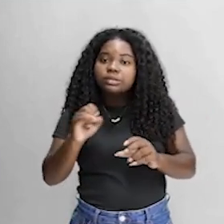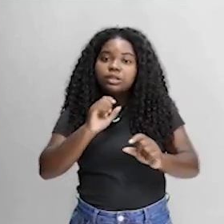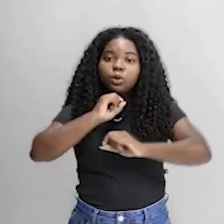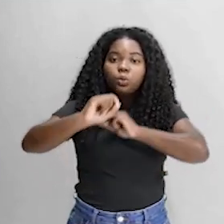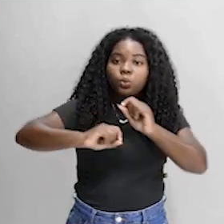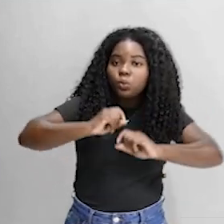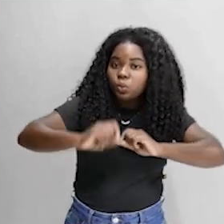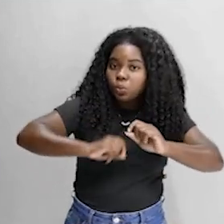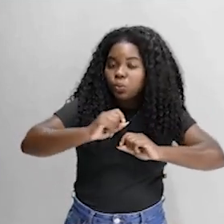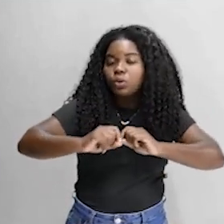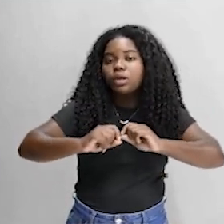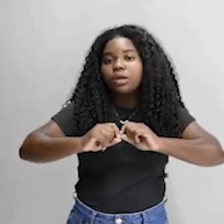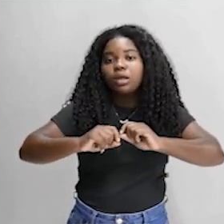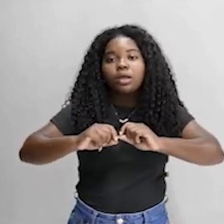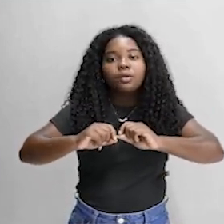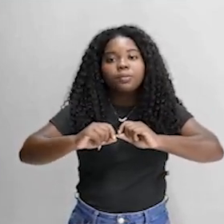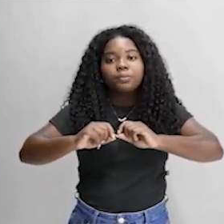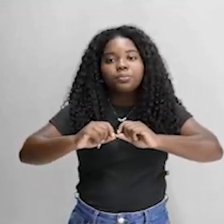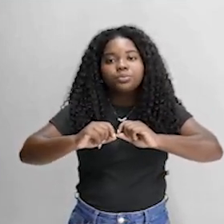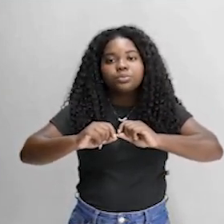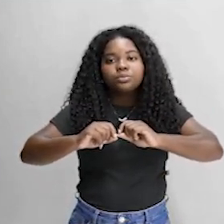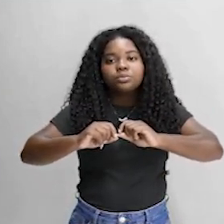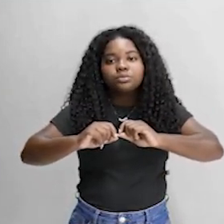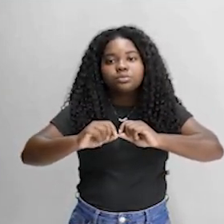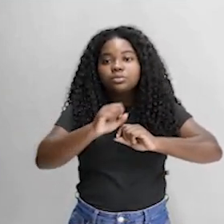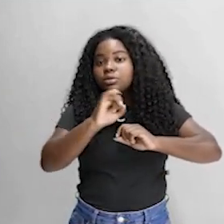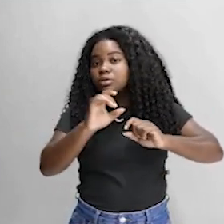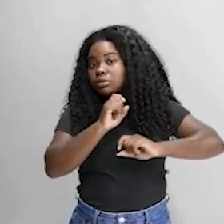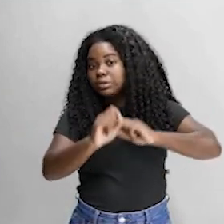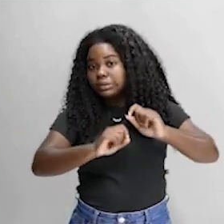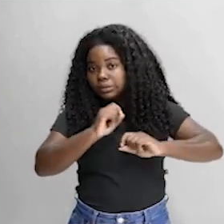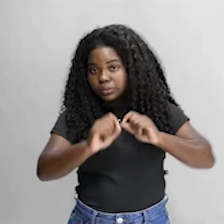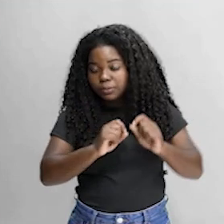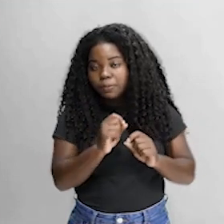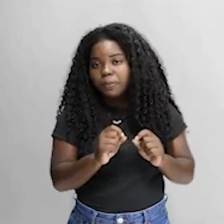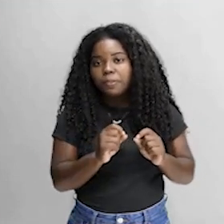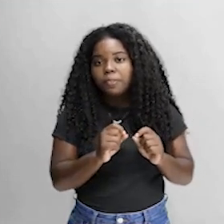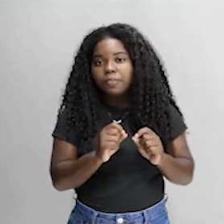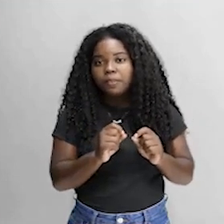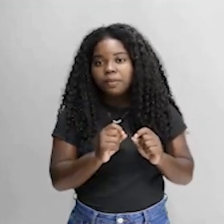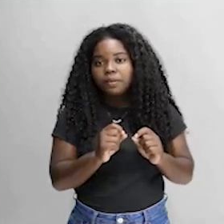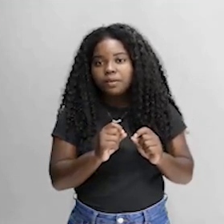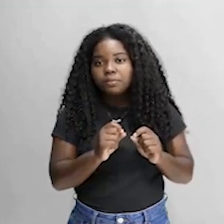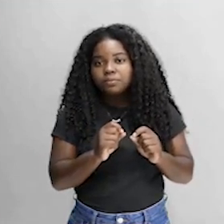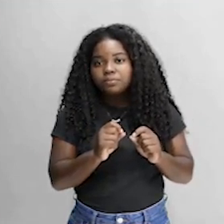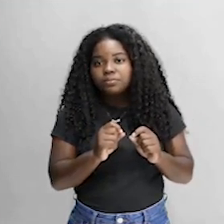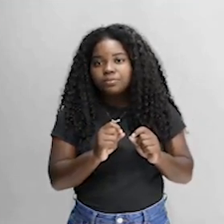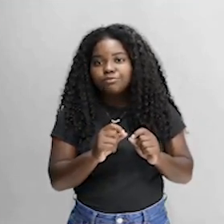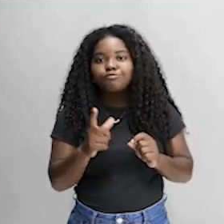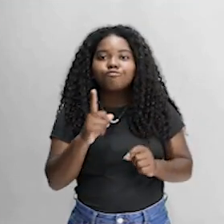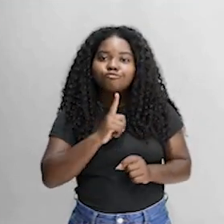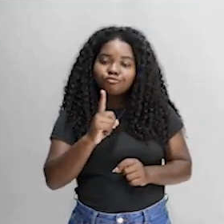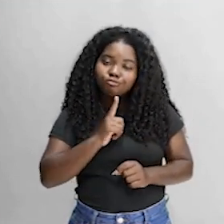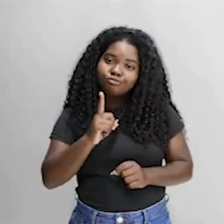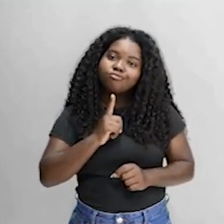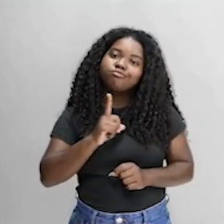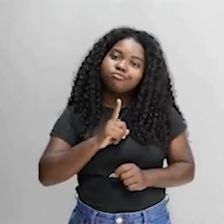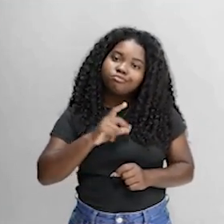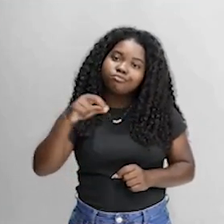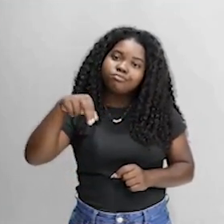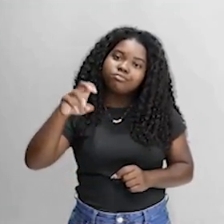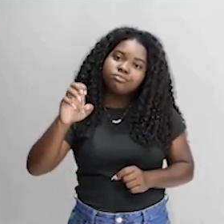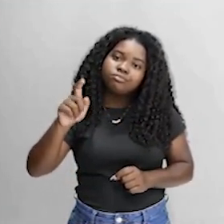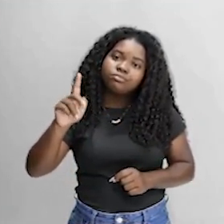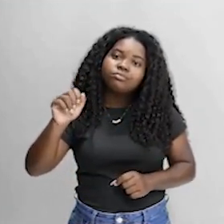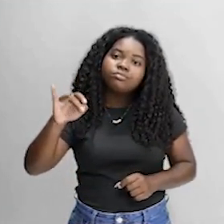Tá? Eu não posso construir nenhuma conclusão, tá? Se eu tenho premissas negativas. Então,